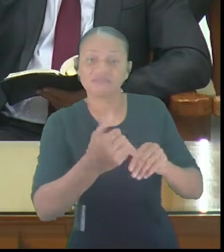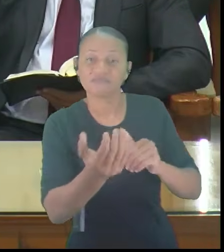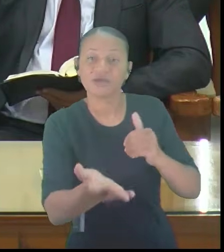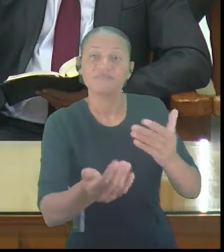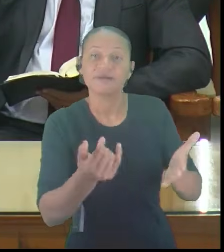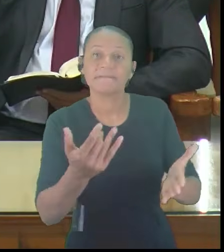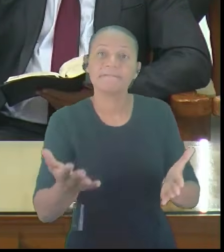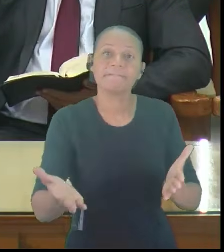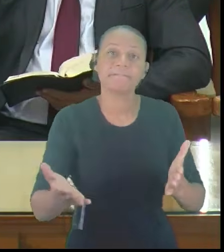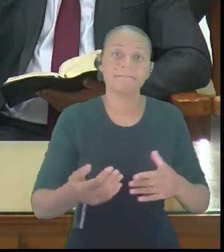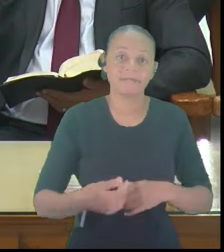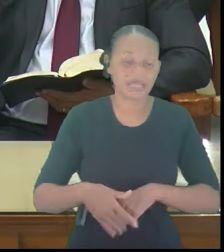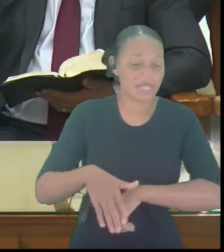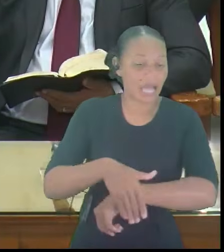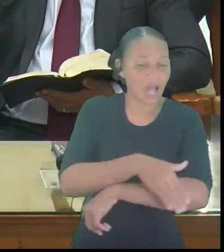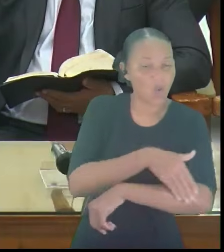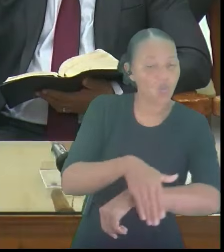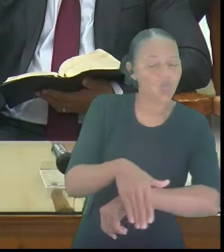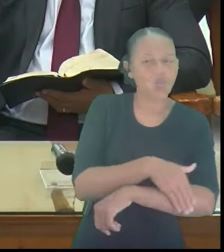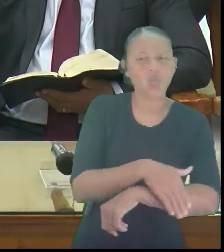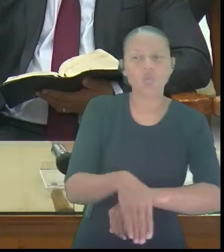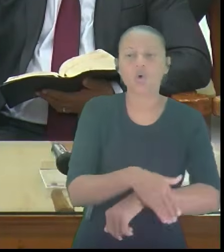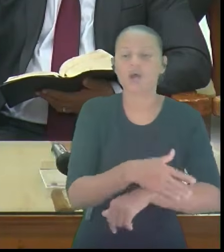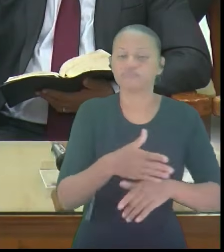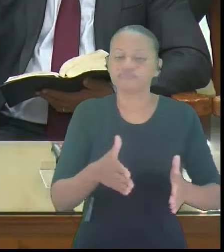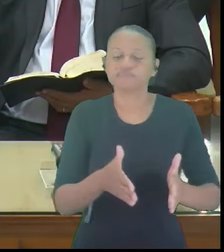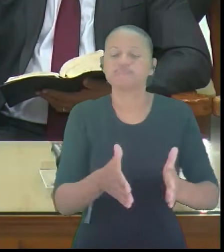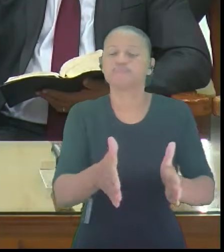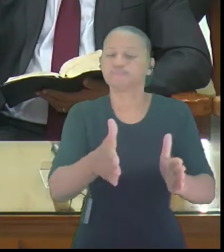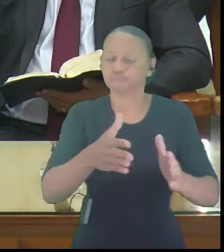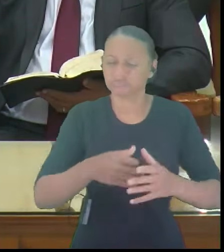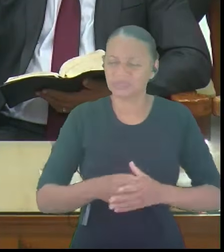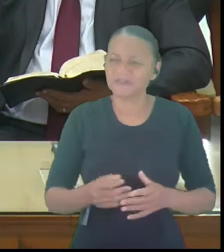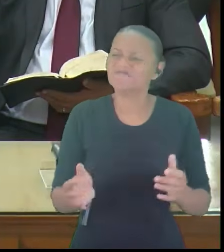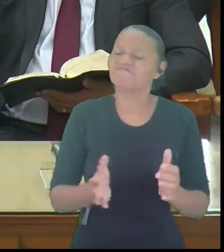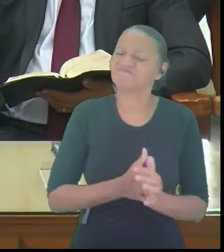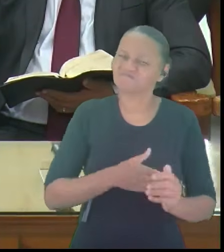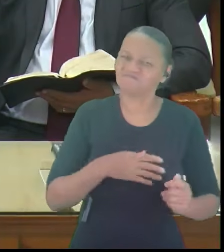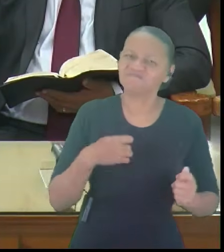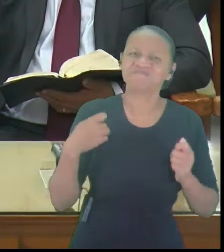nas beiras das estradas. Aleluia.